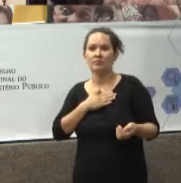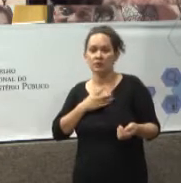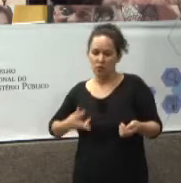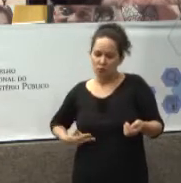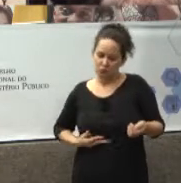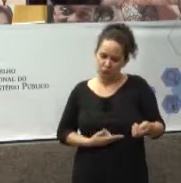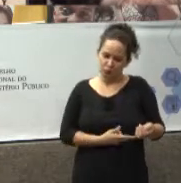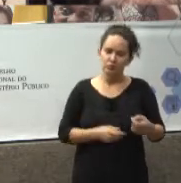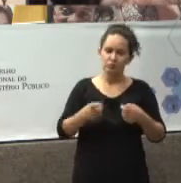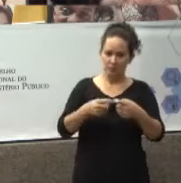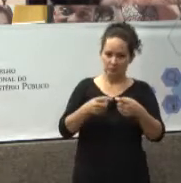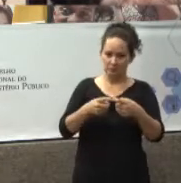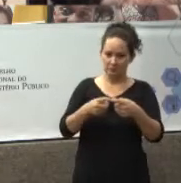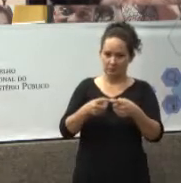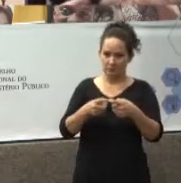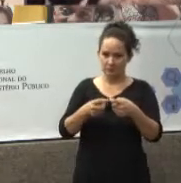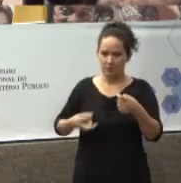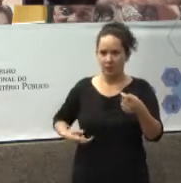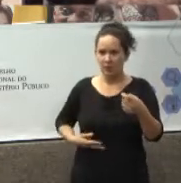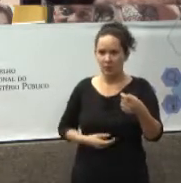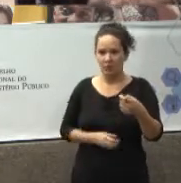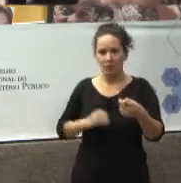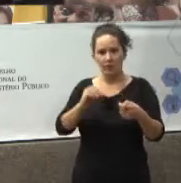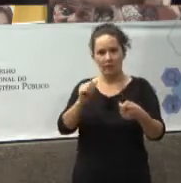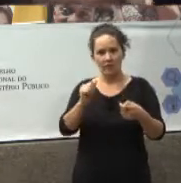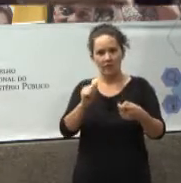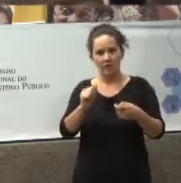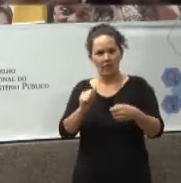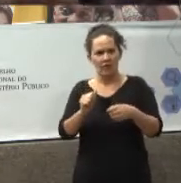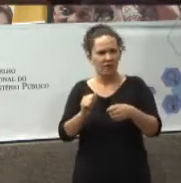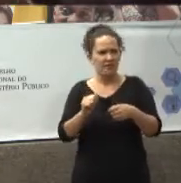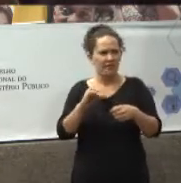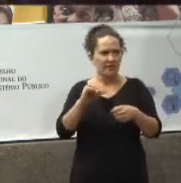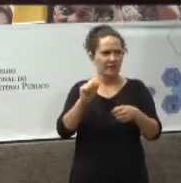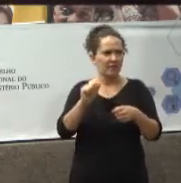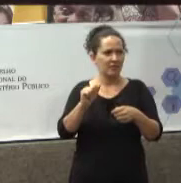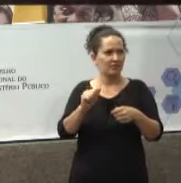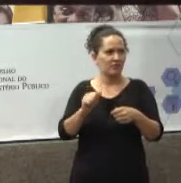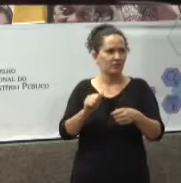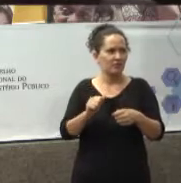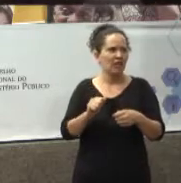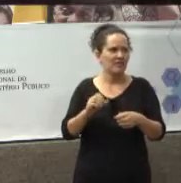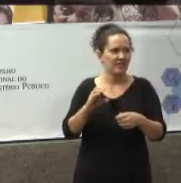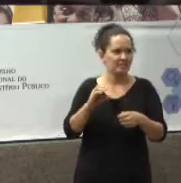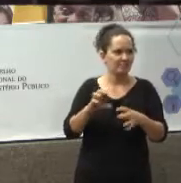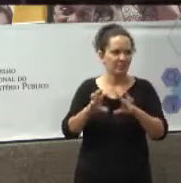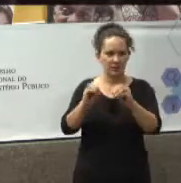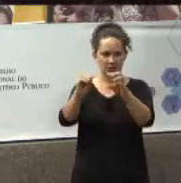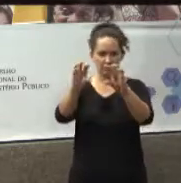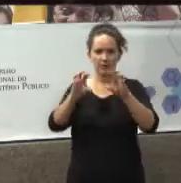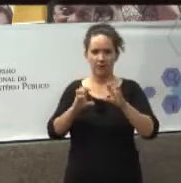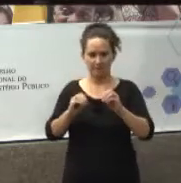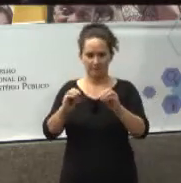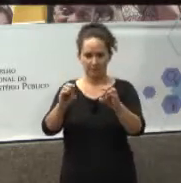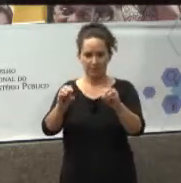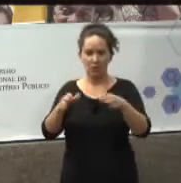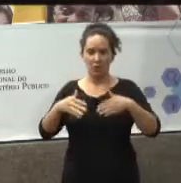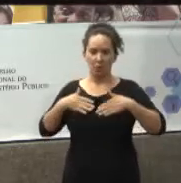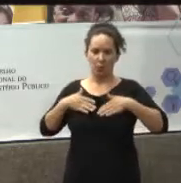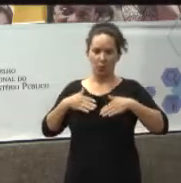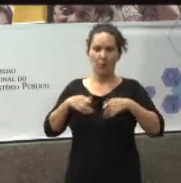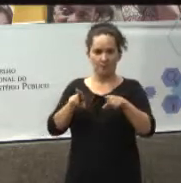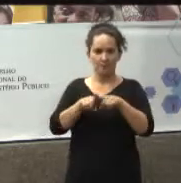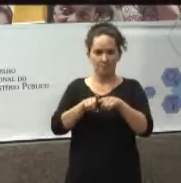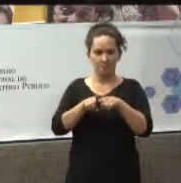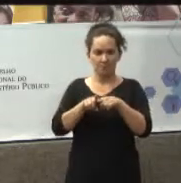torácico e opera basicamente câncer de pulmão e durante muito tempo fui legista ao ponto de isso ser uma é uma